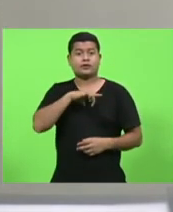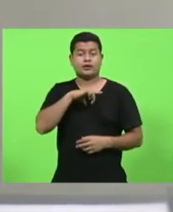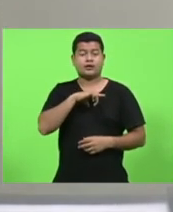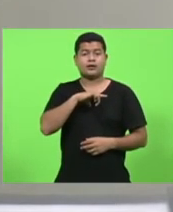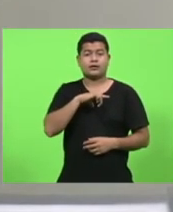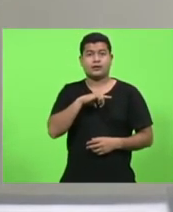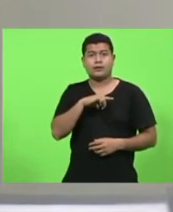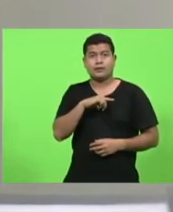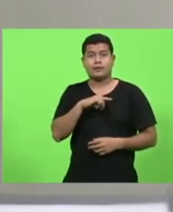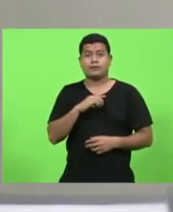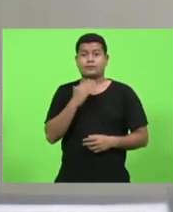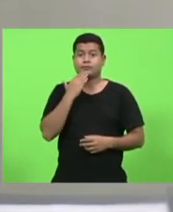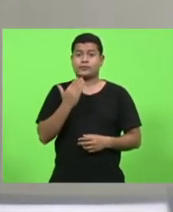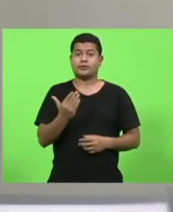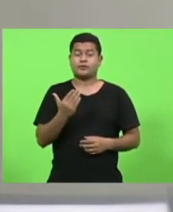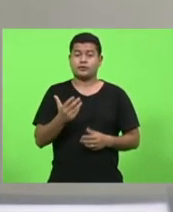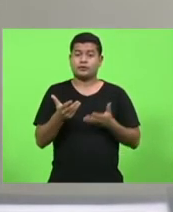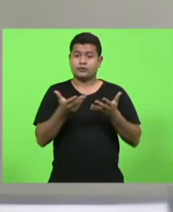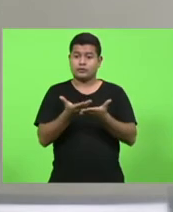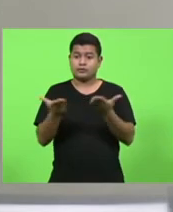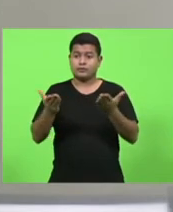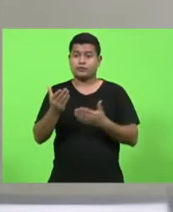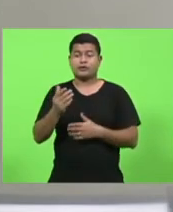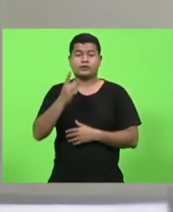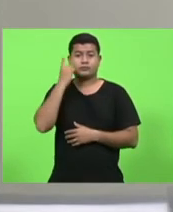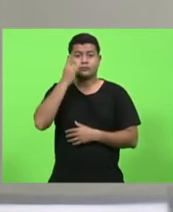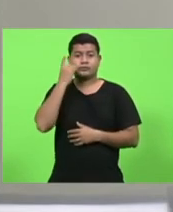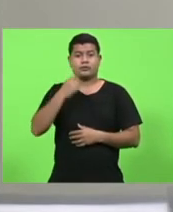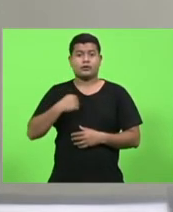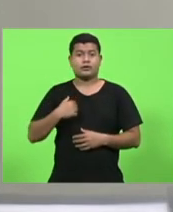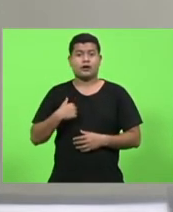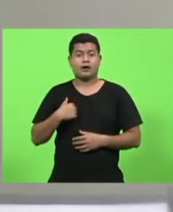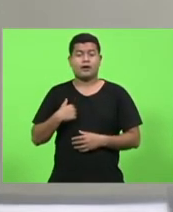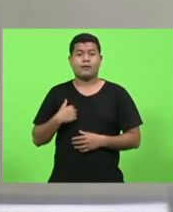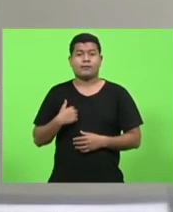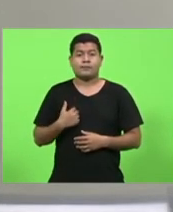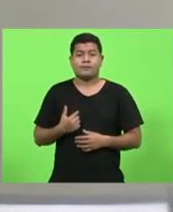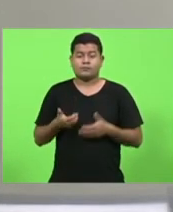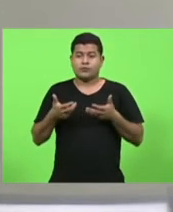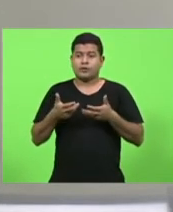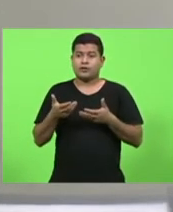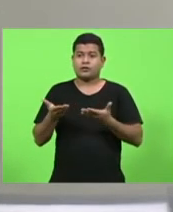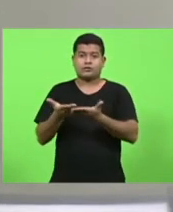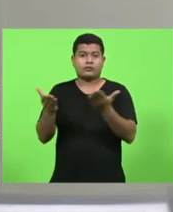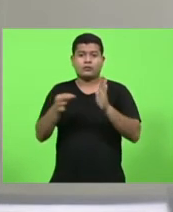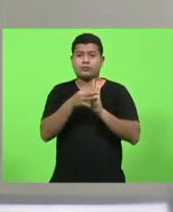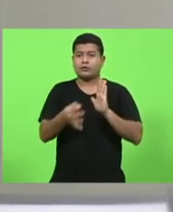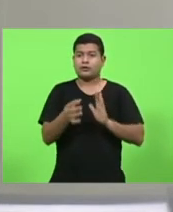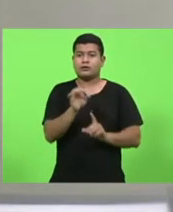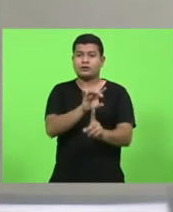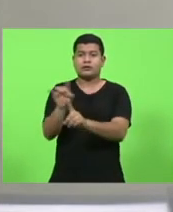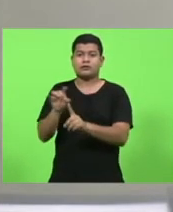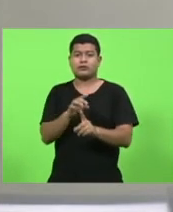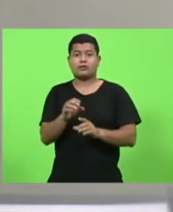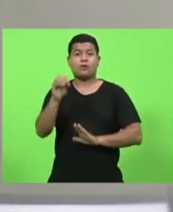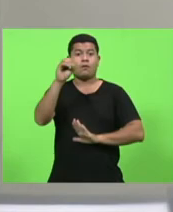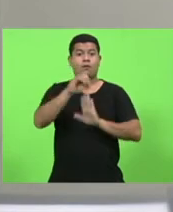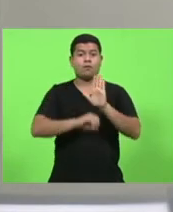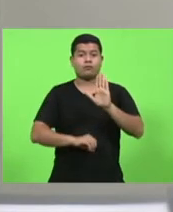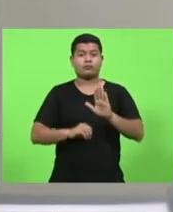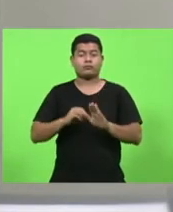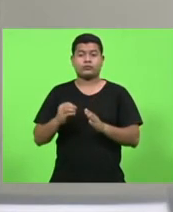uma solicitação que eu quero fazer aos deputados também, gostaria de manifestação de um ofício que veio da